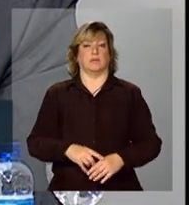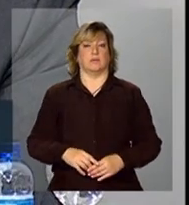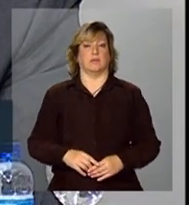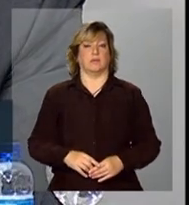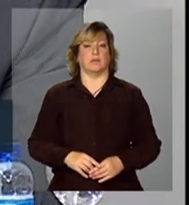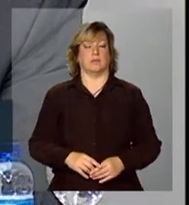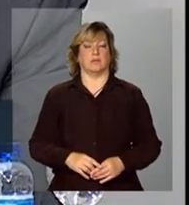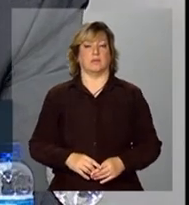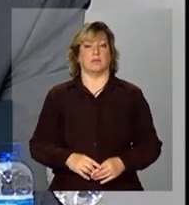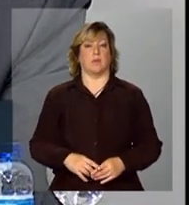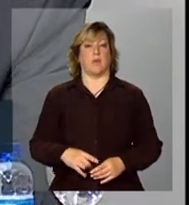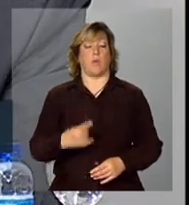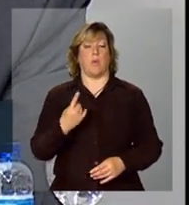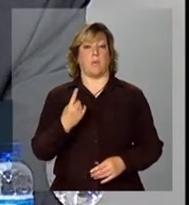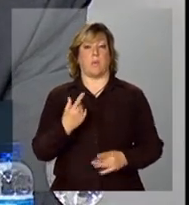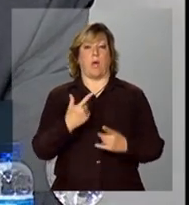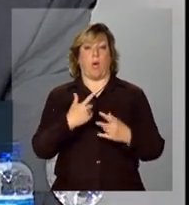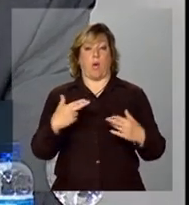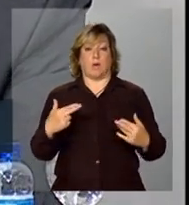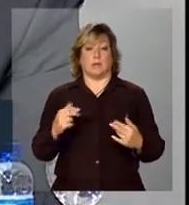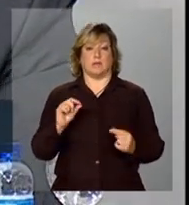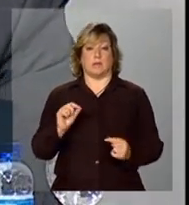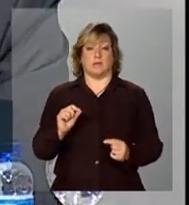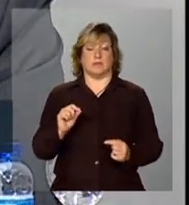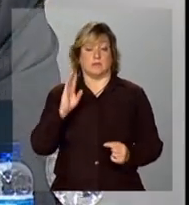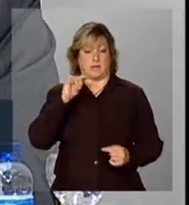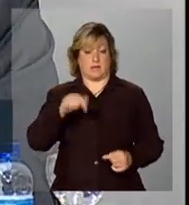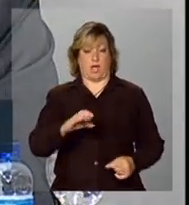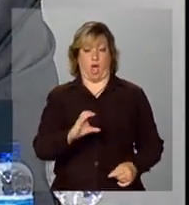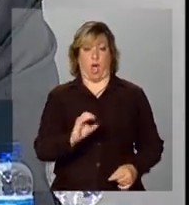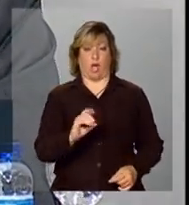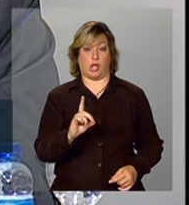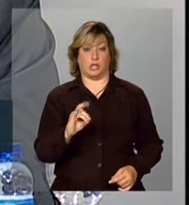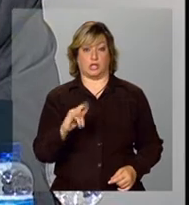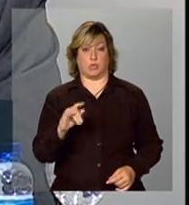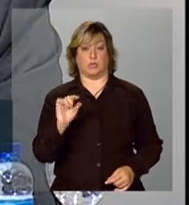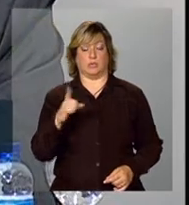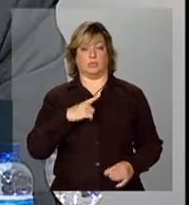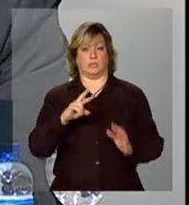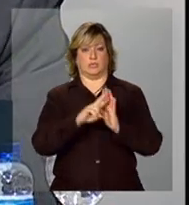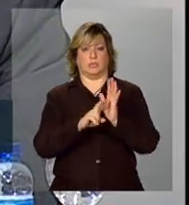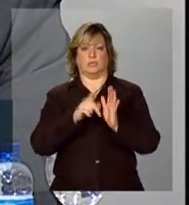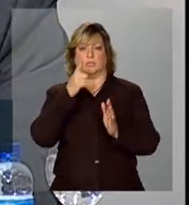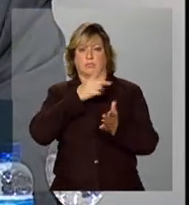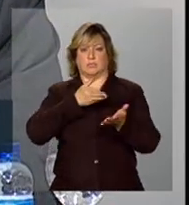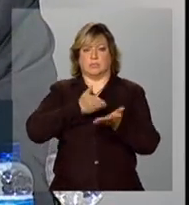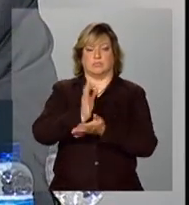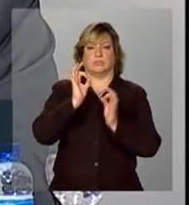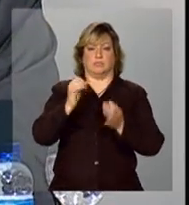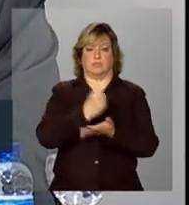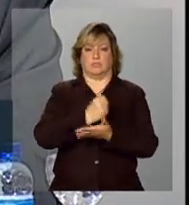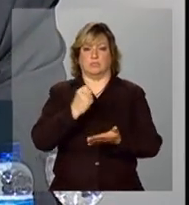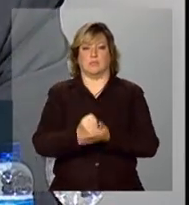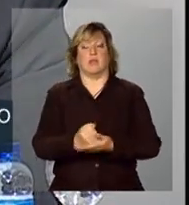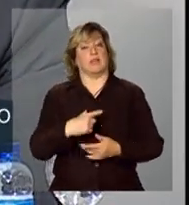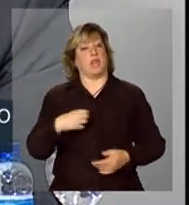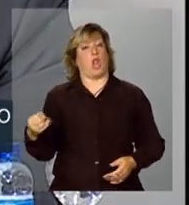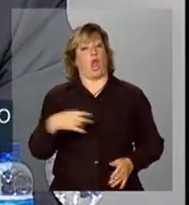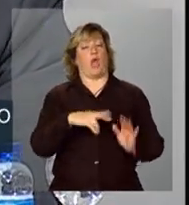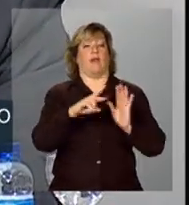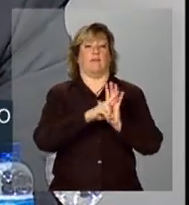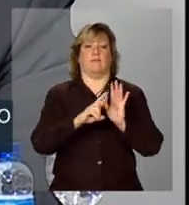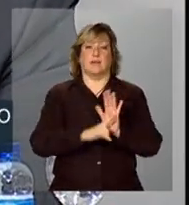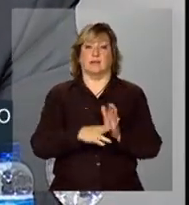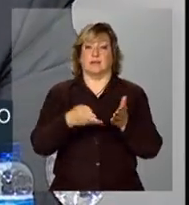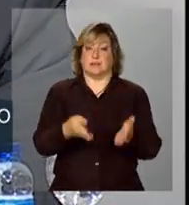é um ponto de inflexão. A partir do momento que o código estiver implementado e regulamentado, nós vamos ter novas regras, ou regras que